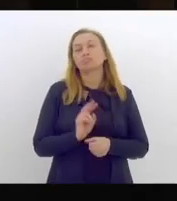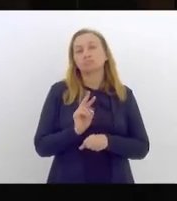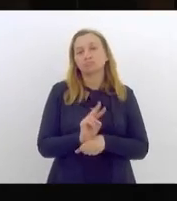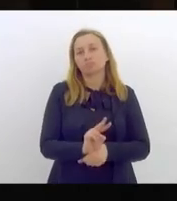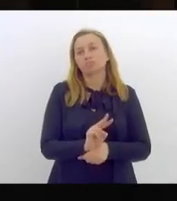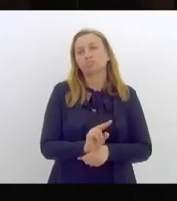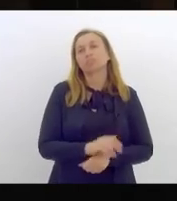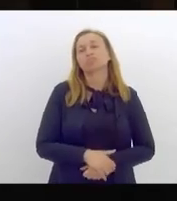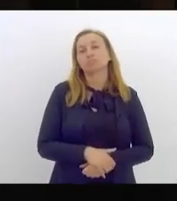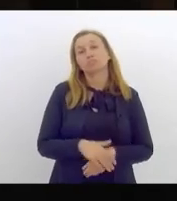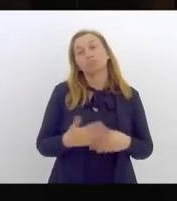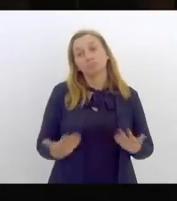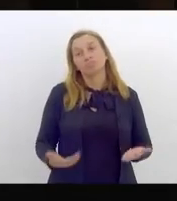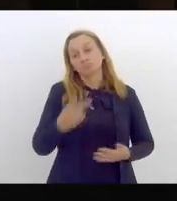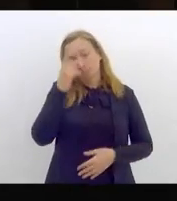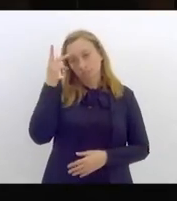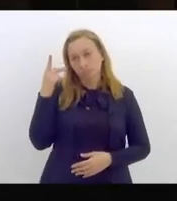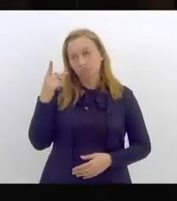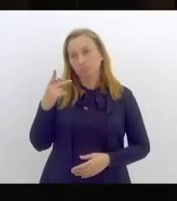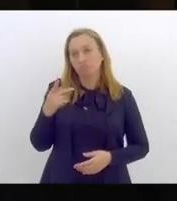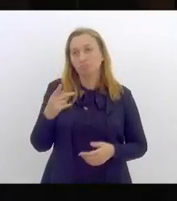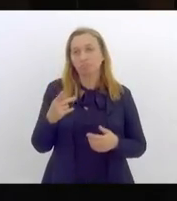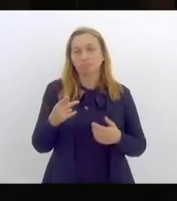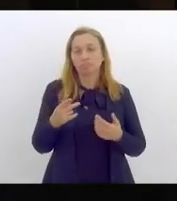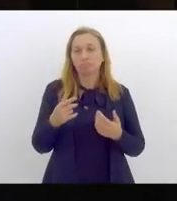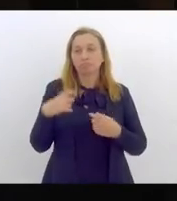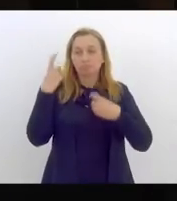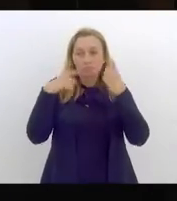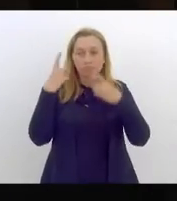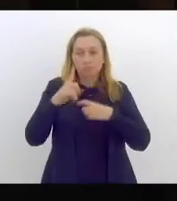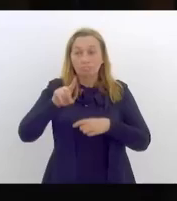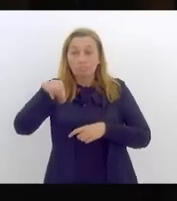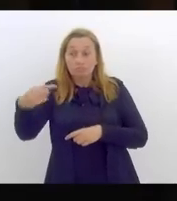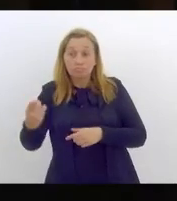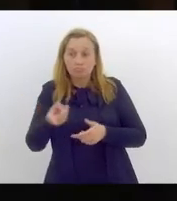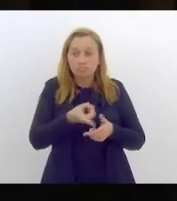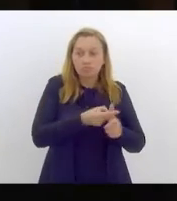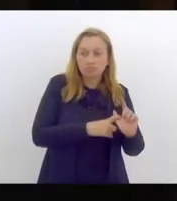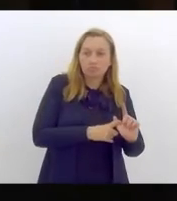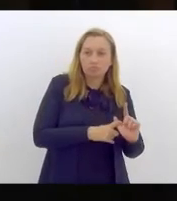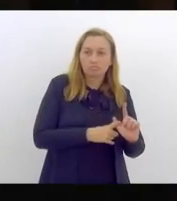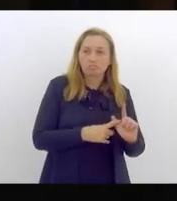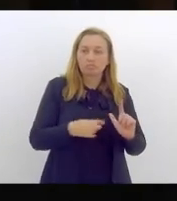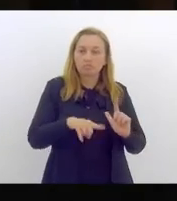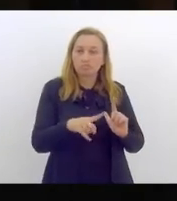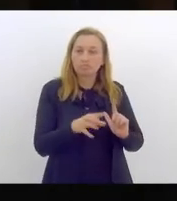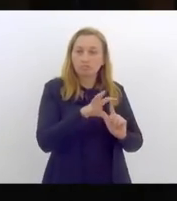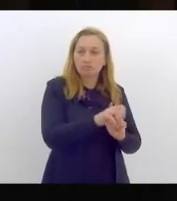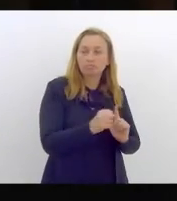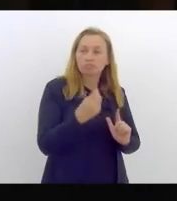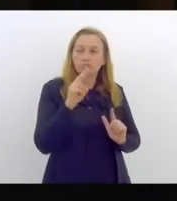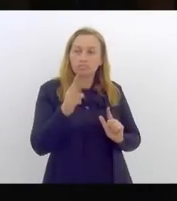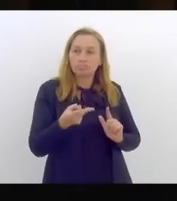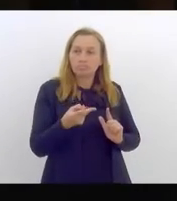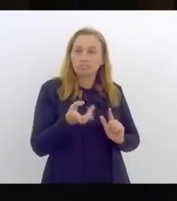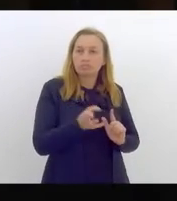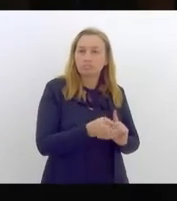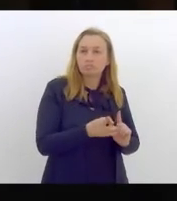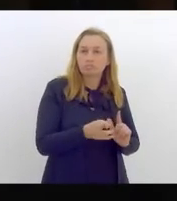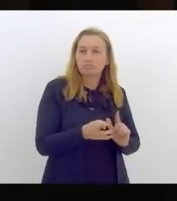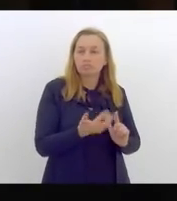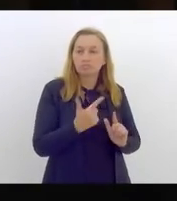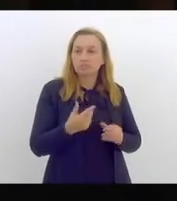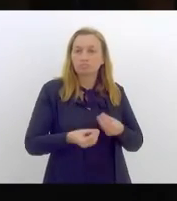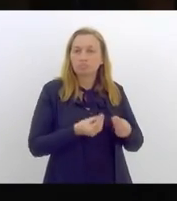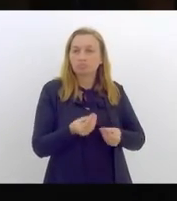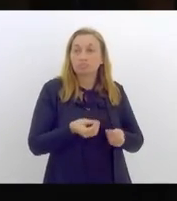empréstimo consignado. Então, essa pessoa que está no desespero com outras dívidas vai lá, sei lá, pegar R$2.000 e não vai